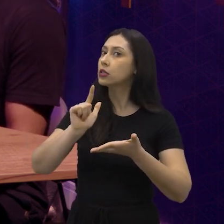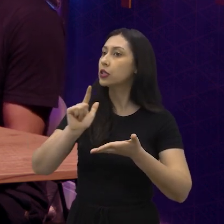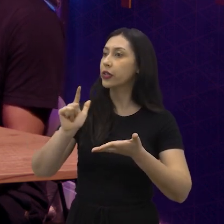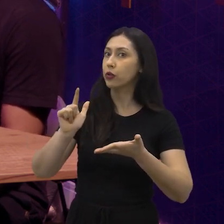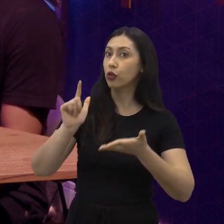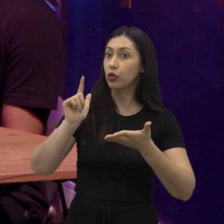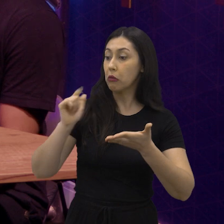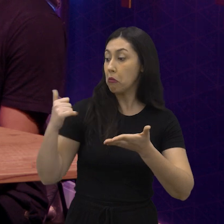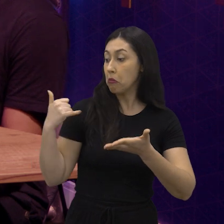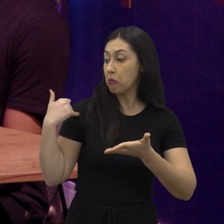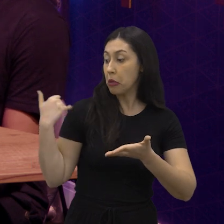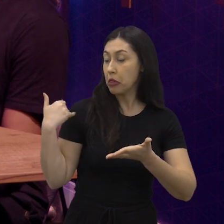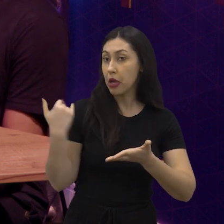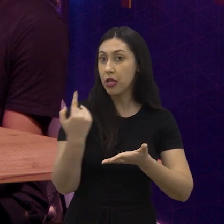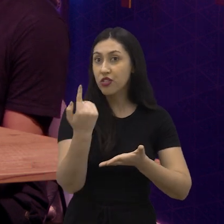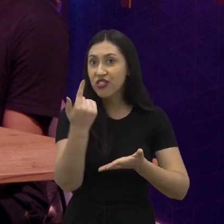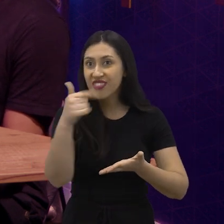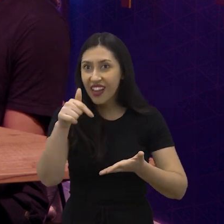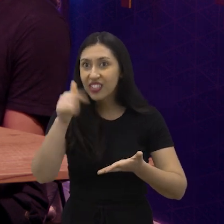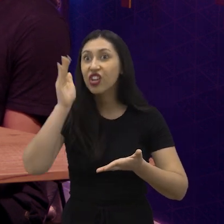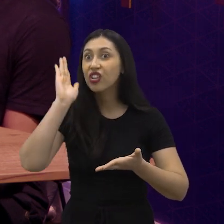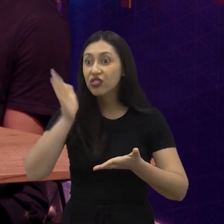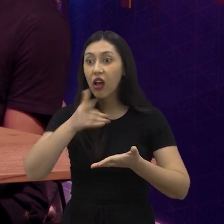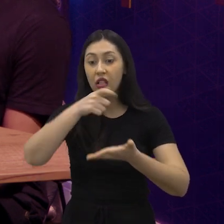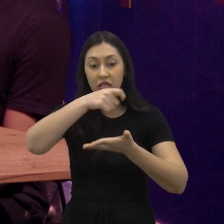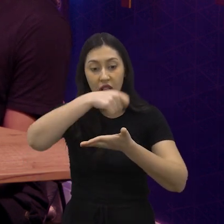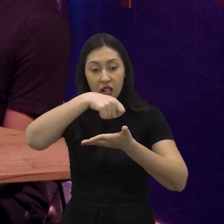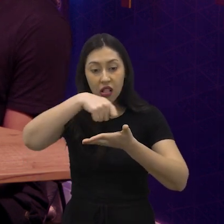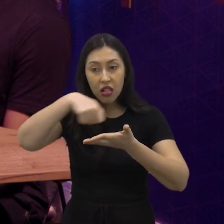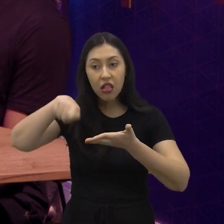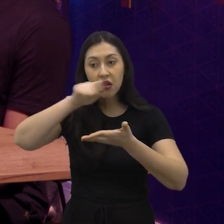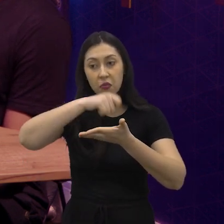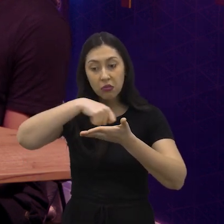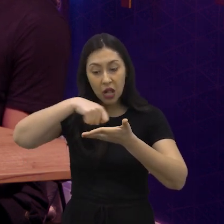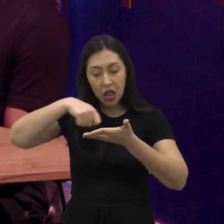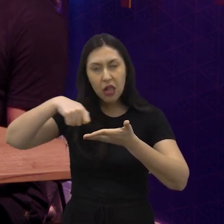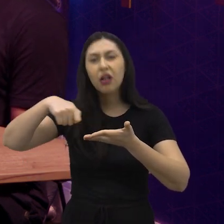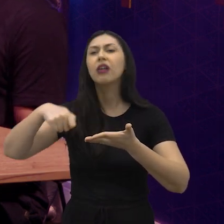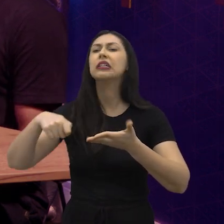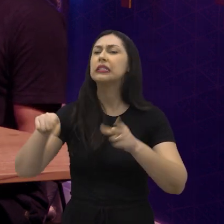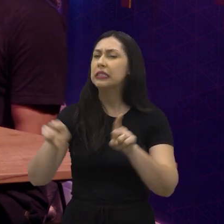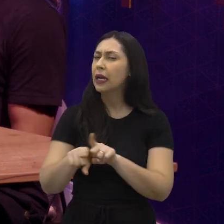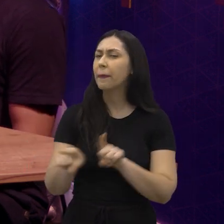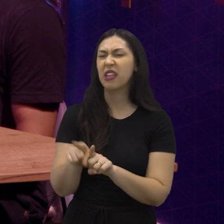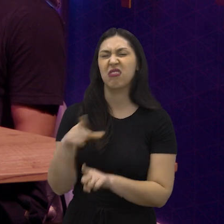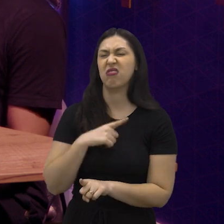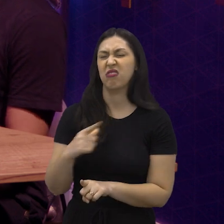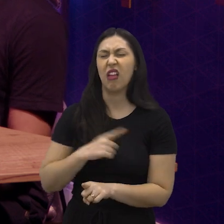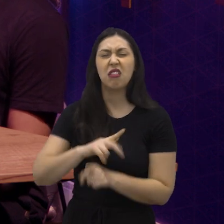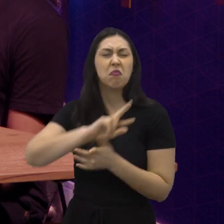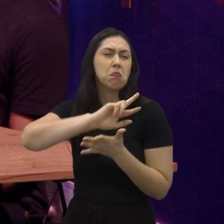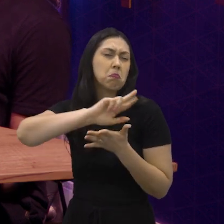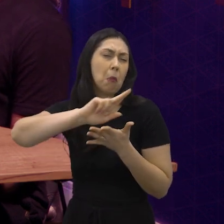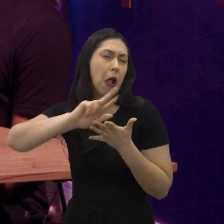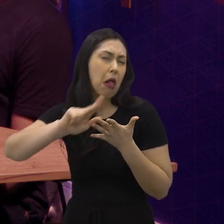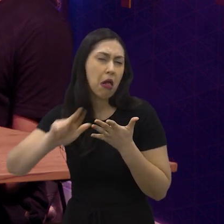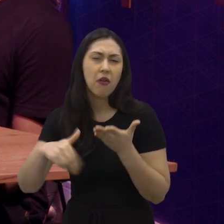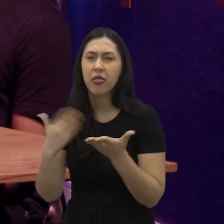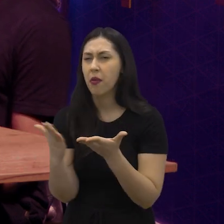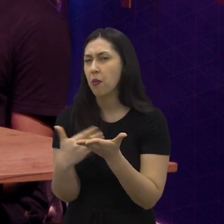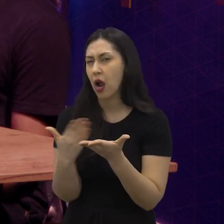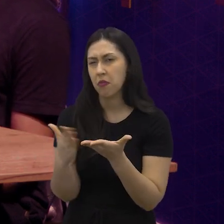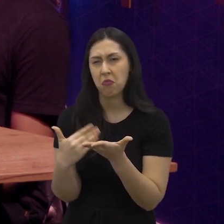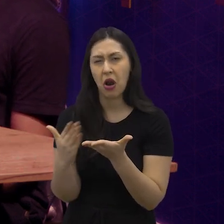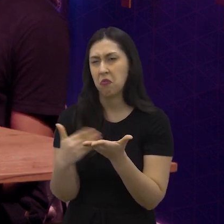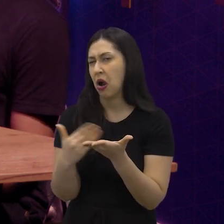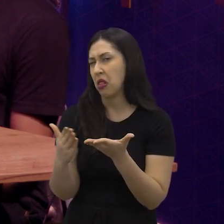dos 17 anos de idade, ele já começou a escrever e trabalhou em várias obras, né? Tem o